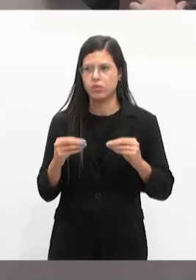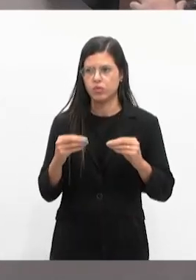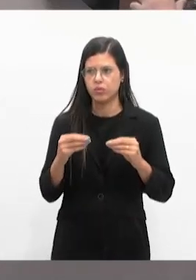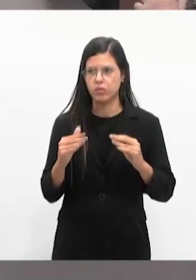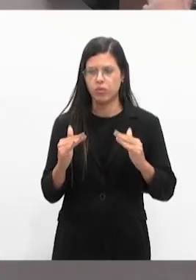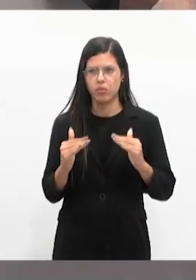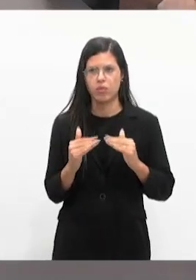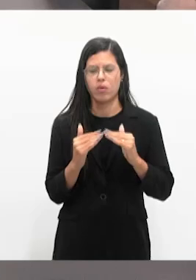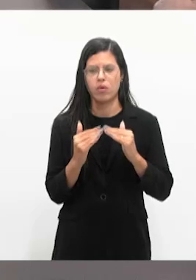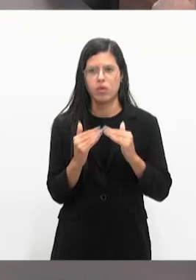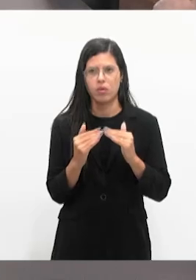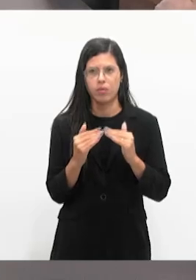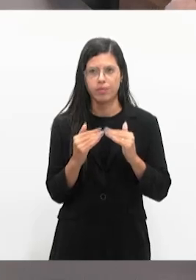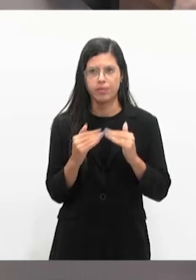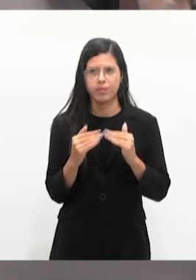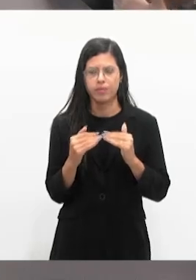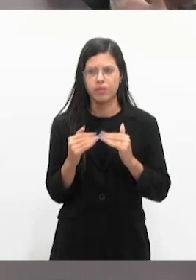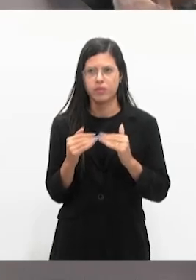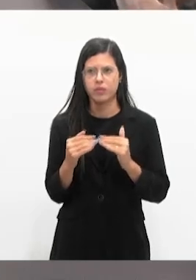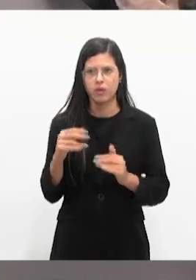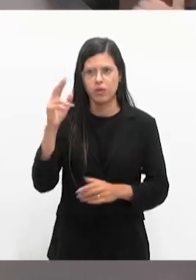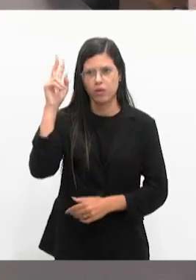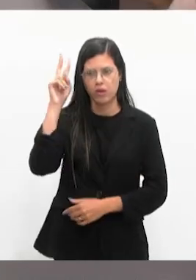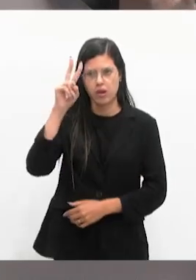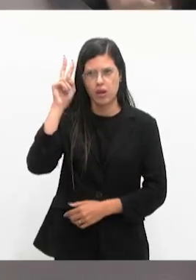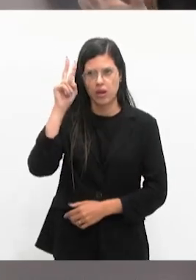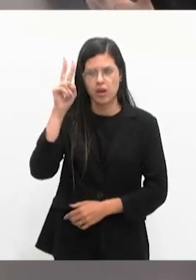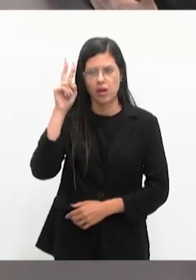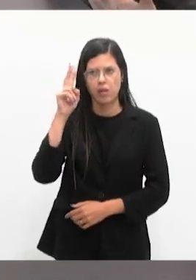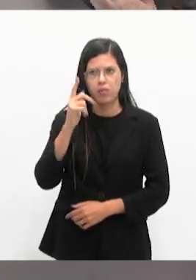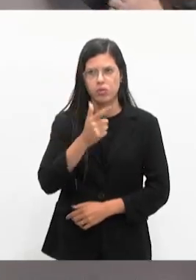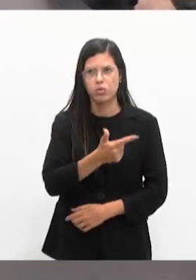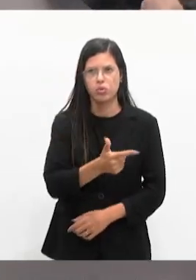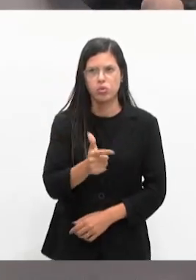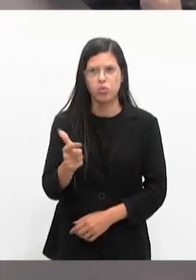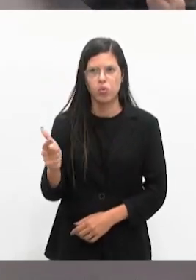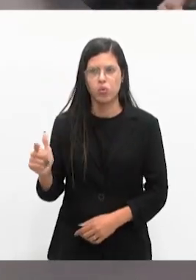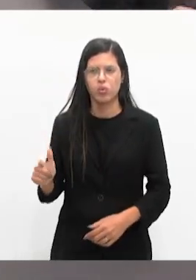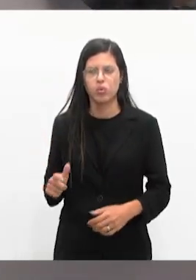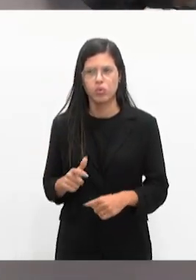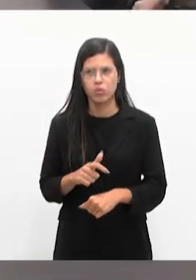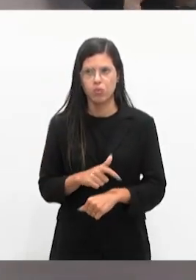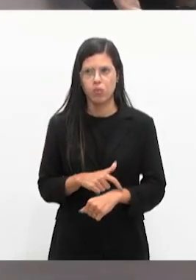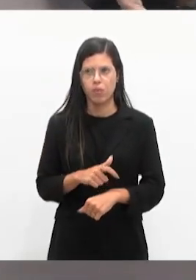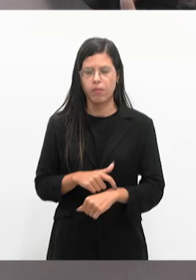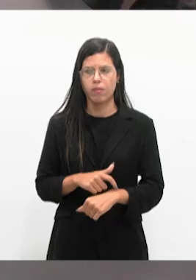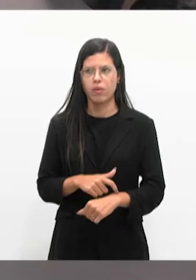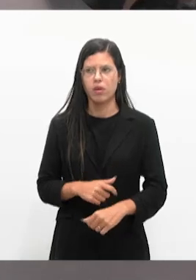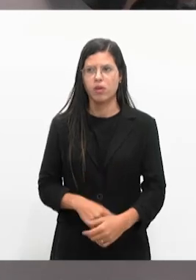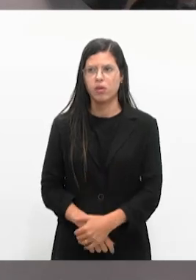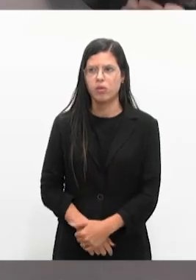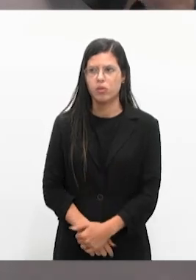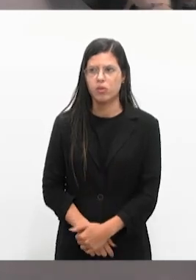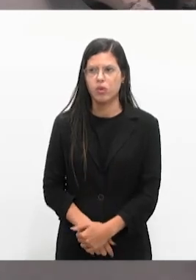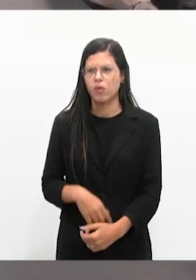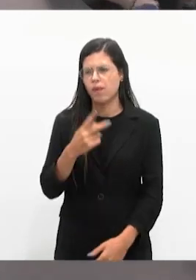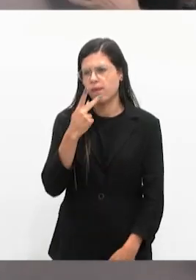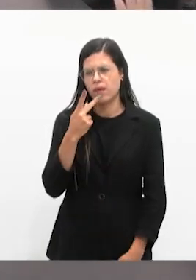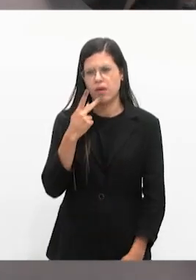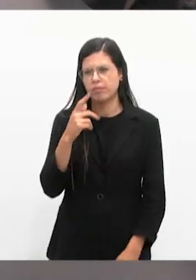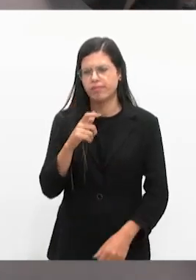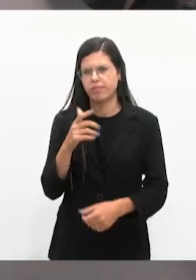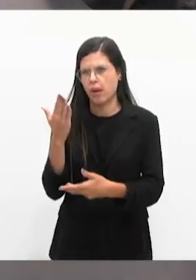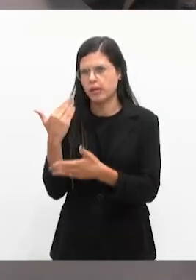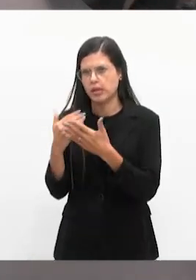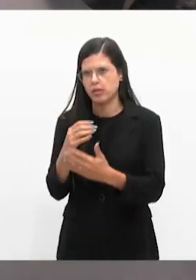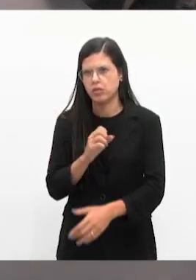seguinte, eu me lembro de outras vezes, eu já nem vou dizer no tempo do André Siciliano, já